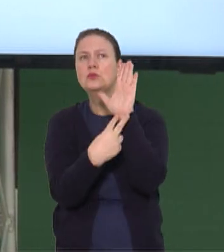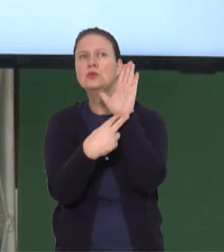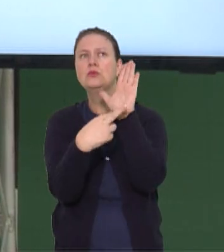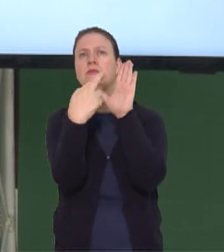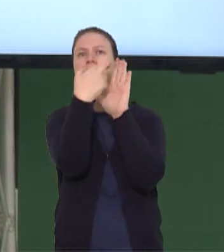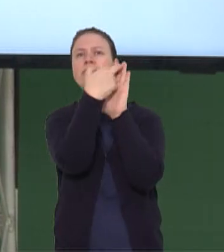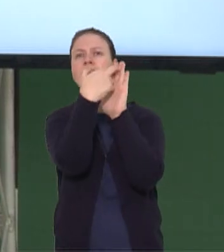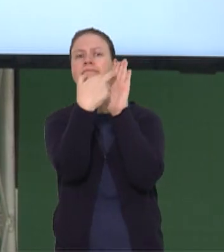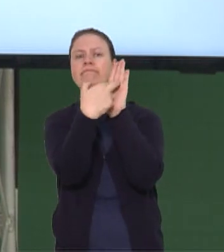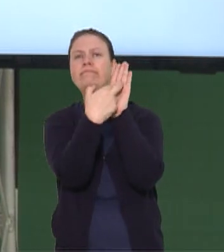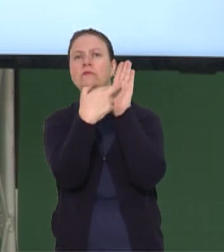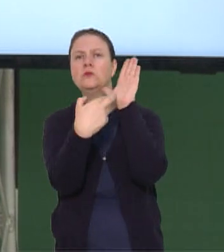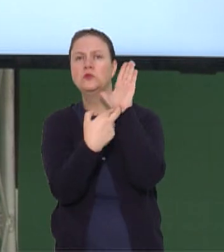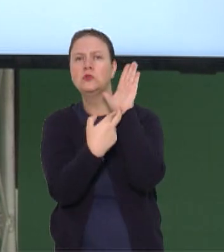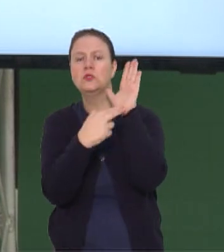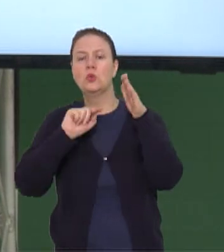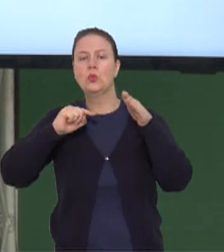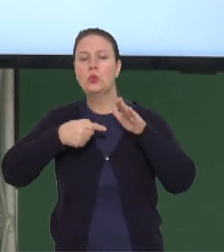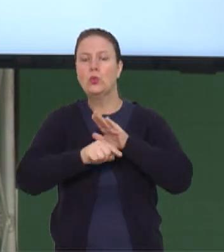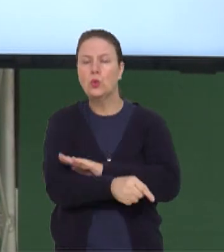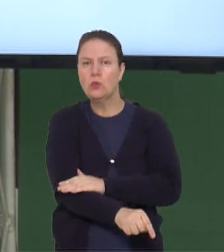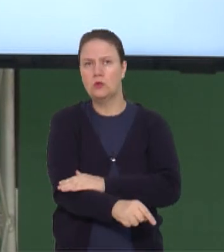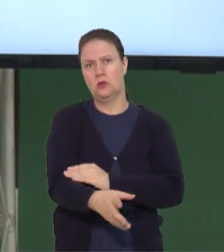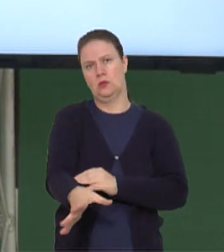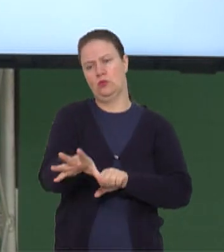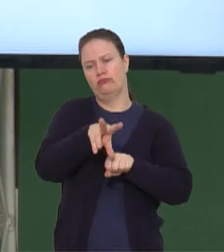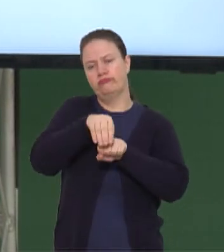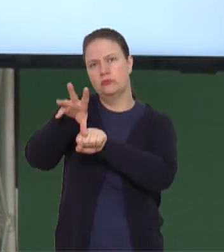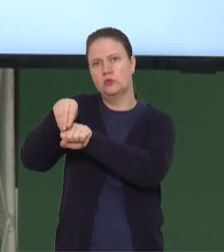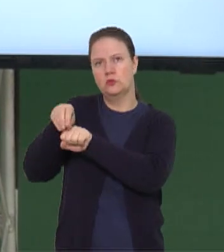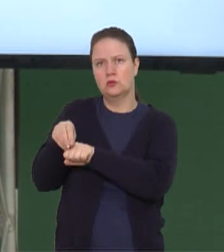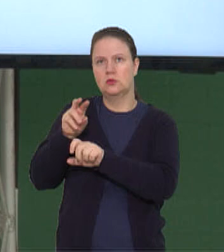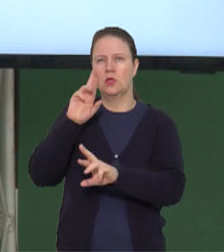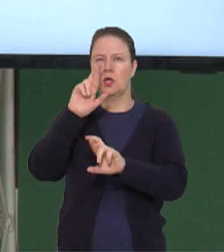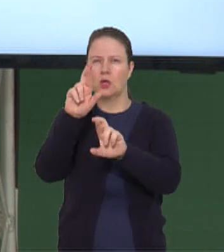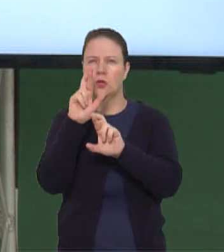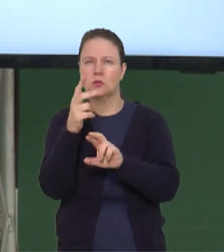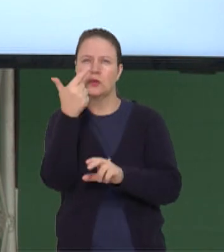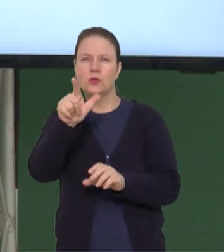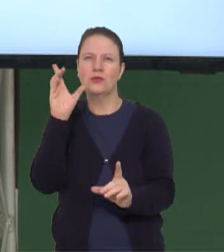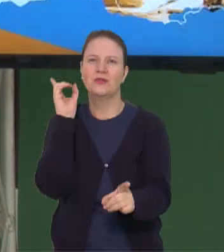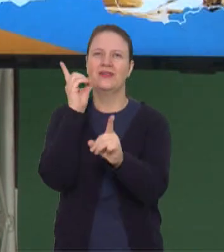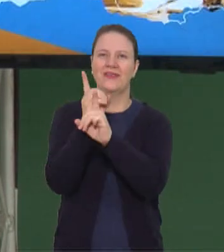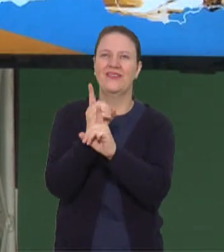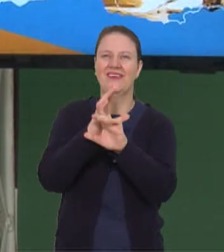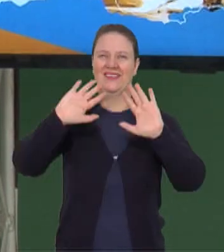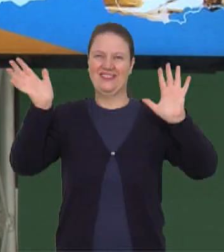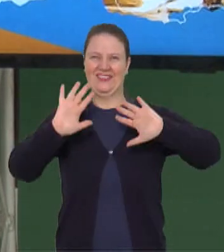quem se interessar em aprofundar os conhecimentos, e eu aguardo você, aluno e aluna, na próxima aula.